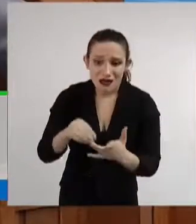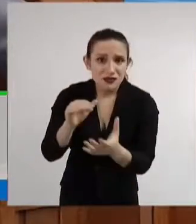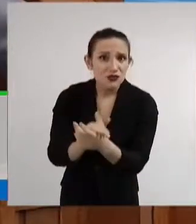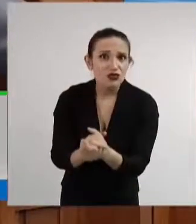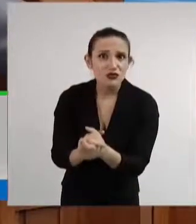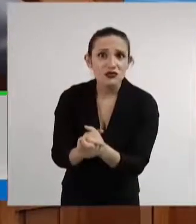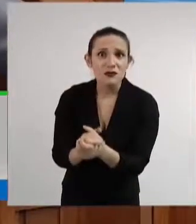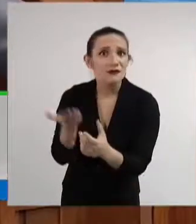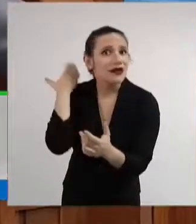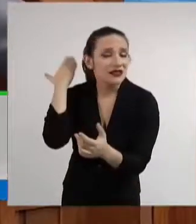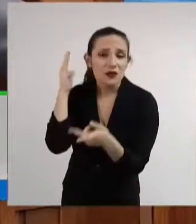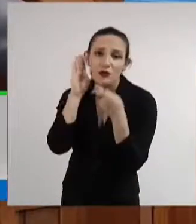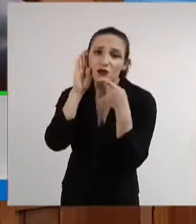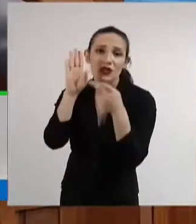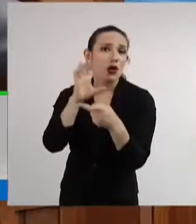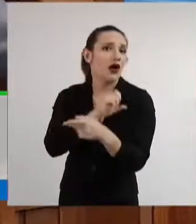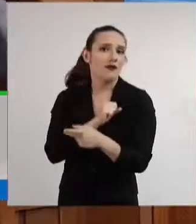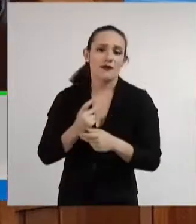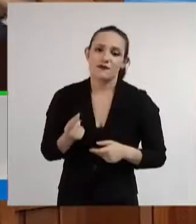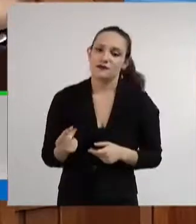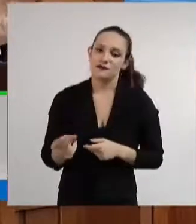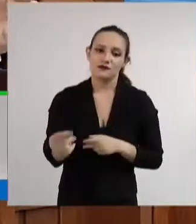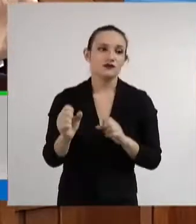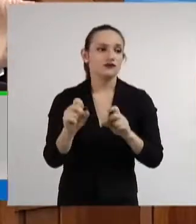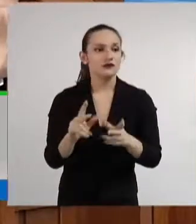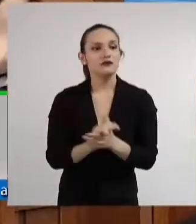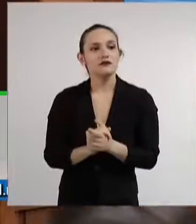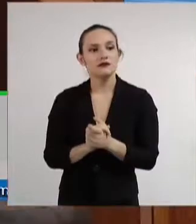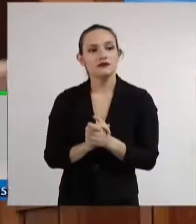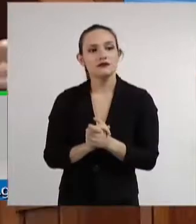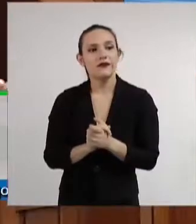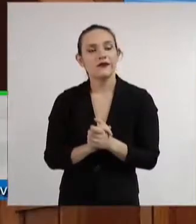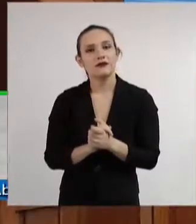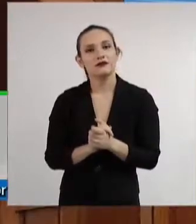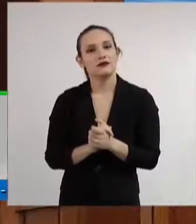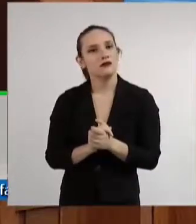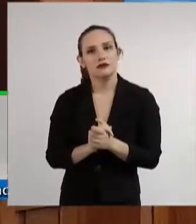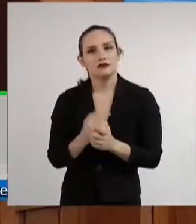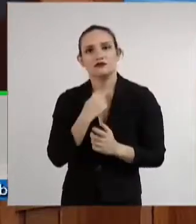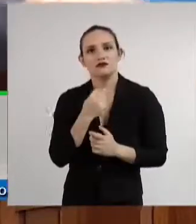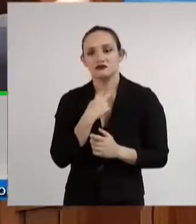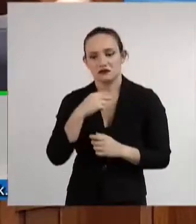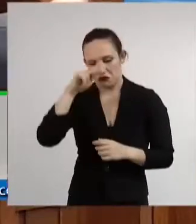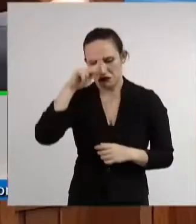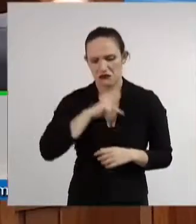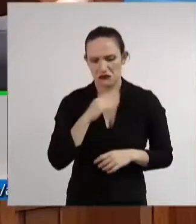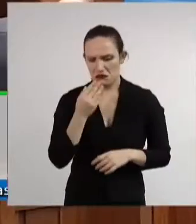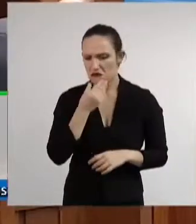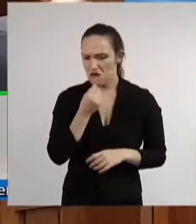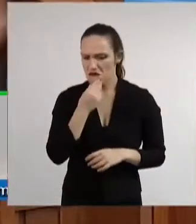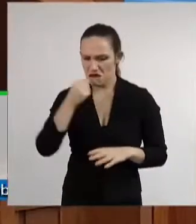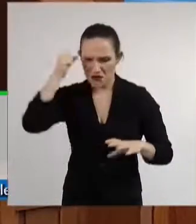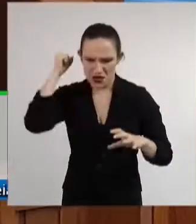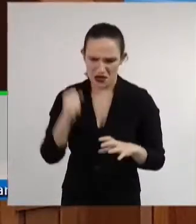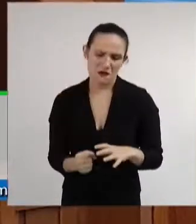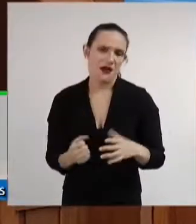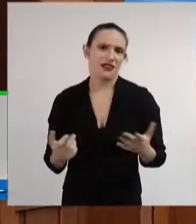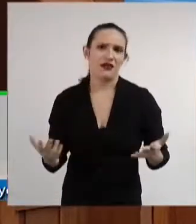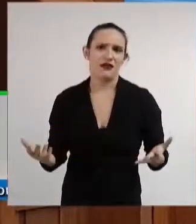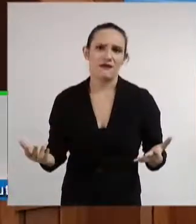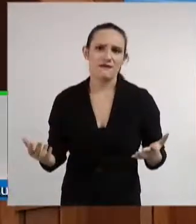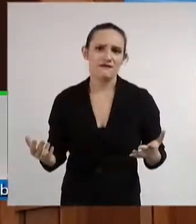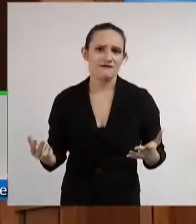respeitá-la até o final da vida. Mas até o final da vida, dado por Deus, não é pelas suas próprias mãos. Então, quero